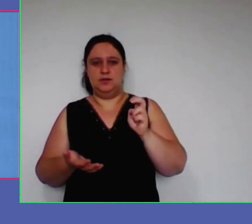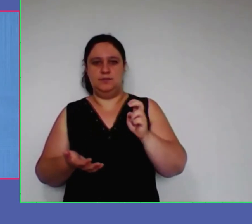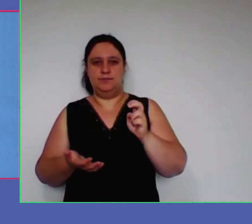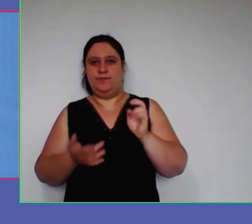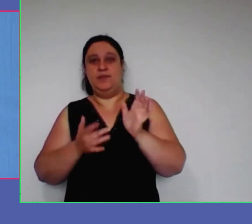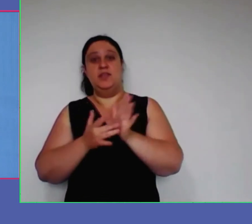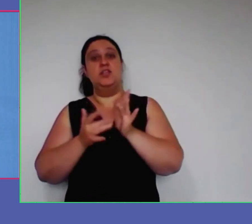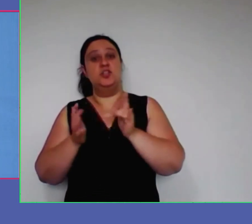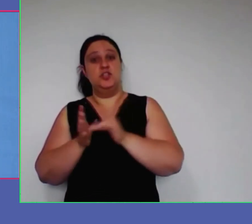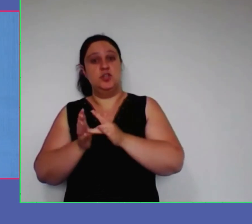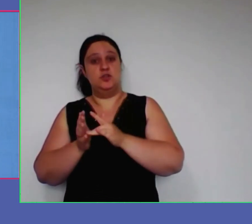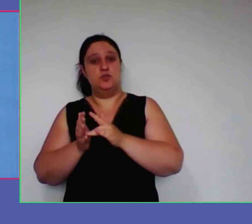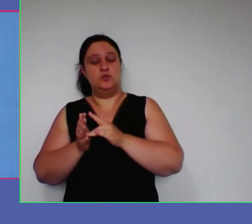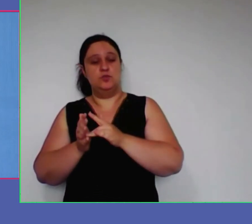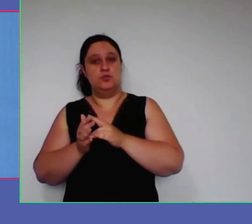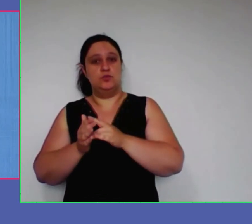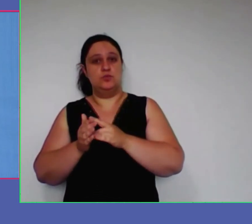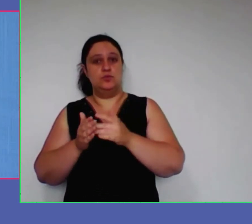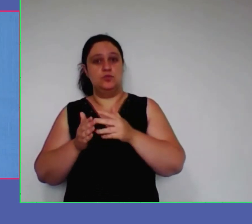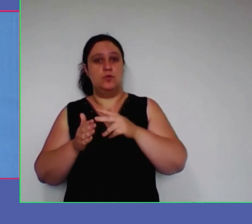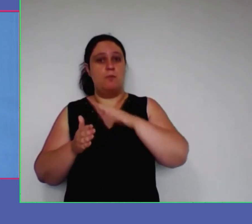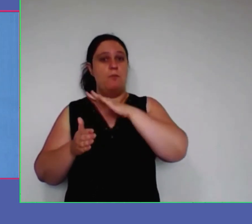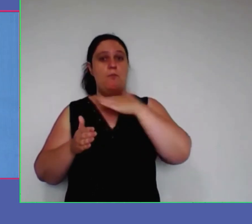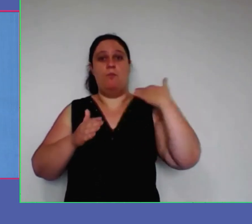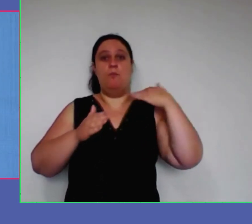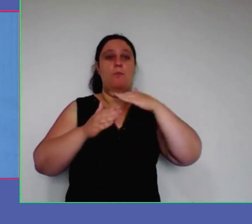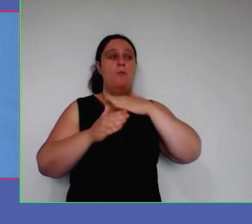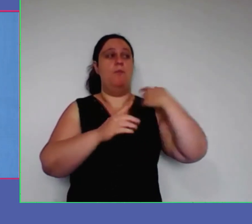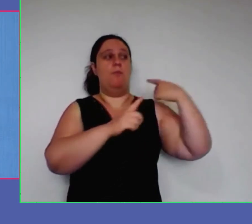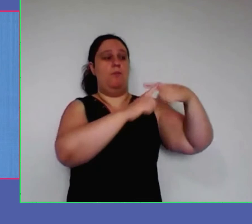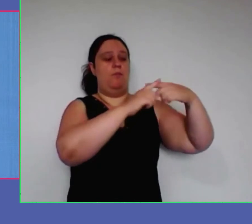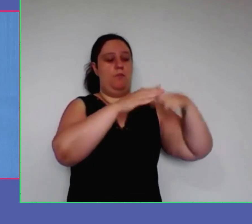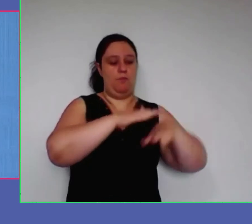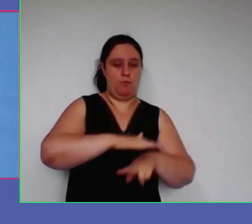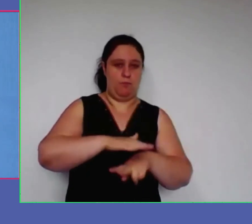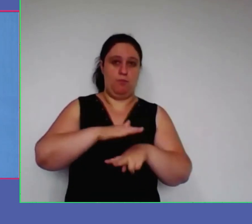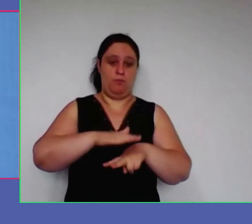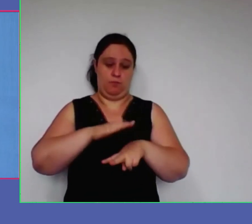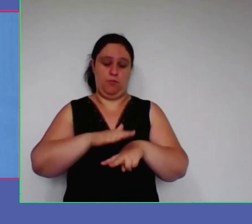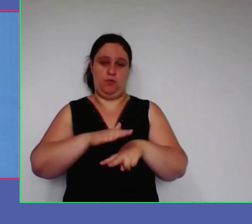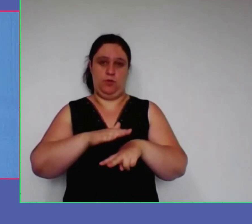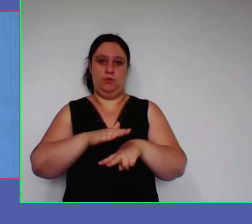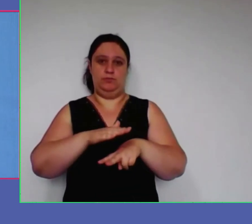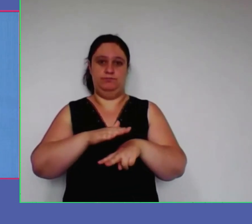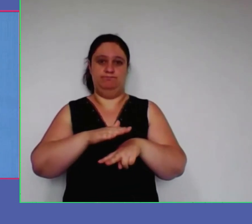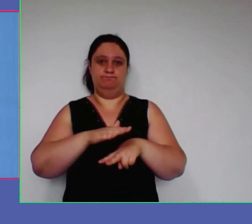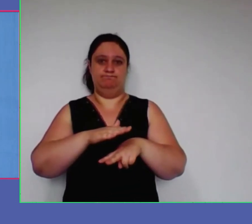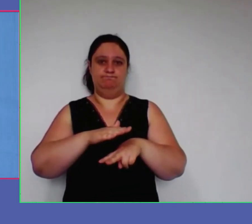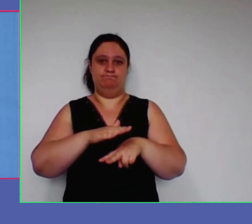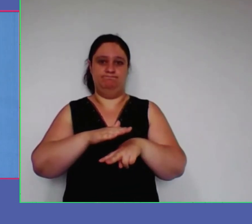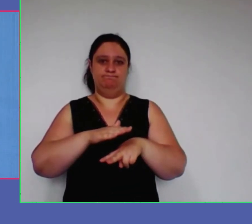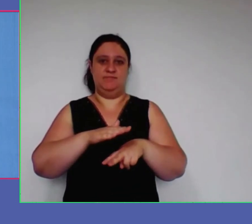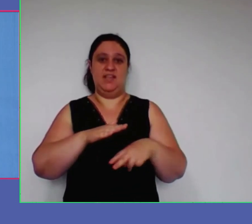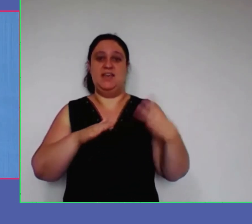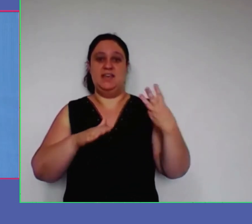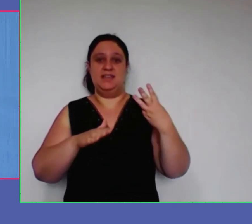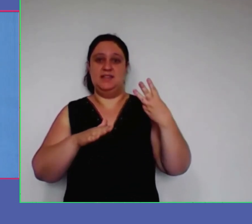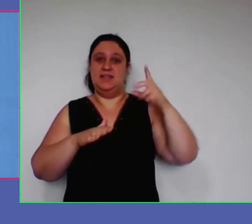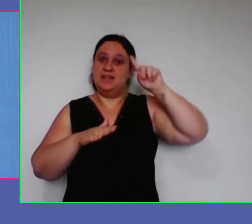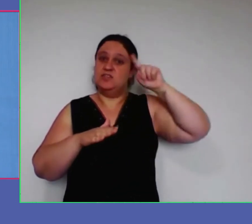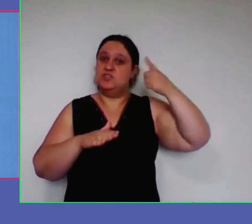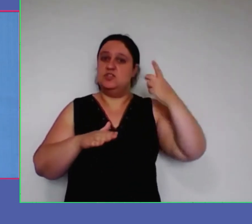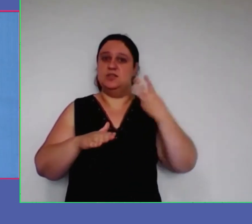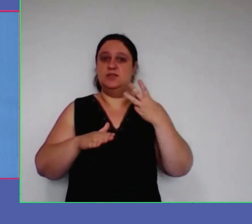Hades depois de ter sido crucificado, exemplificando os 3 dias e 3 noites que Jonas permaneceu